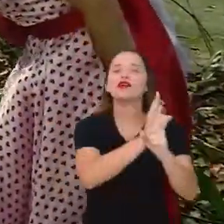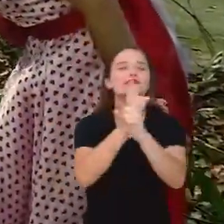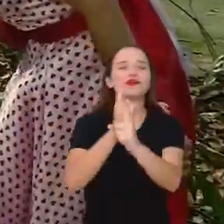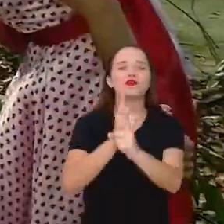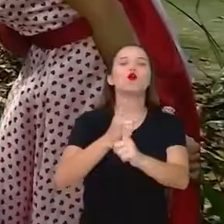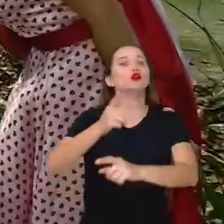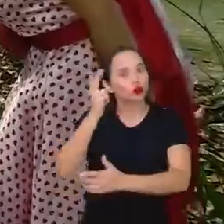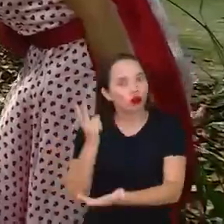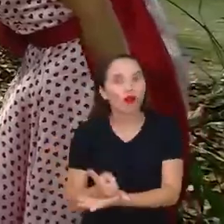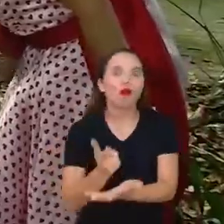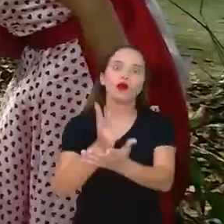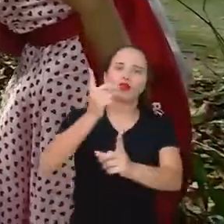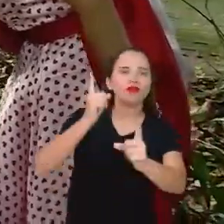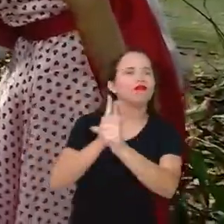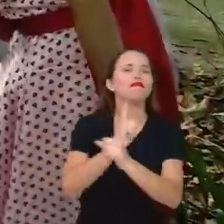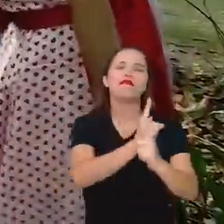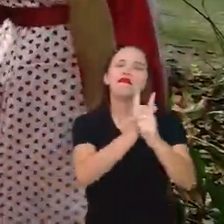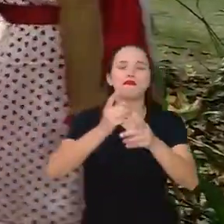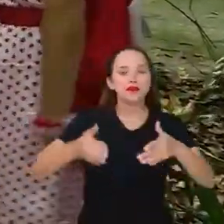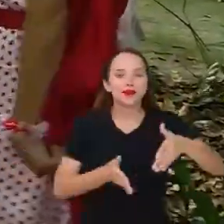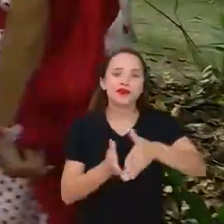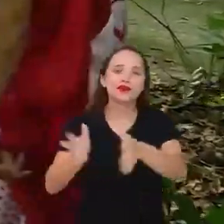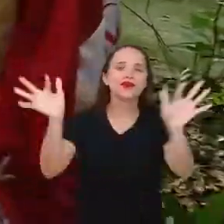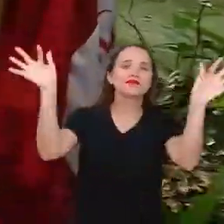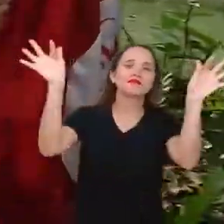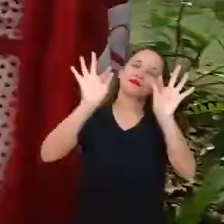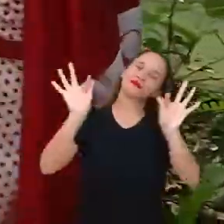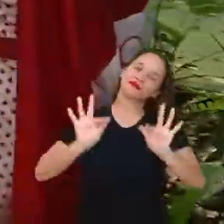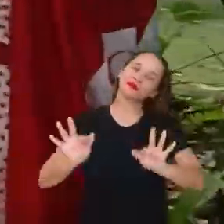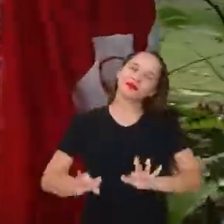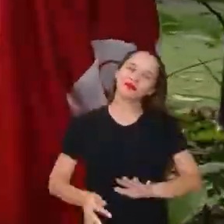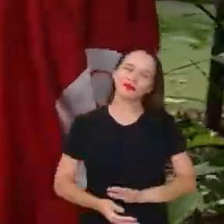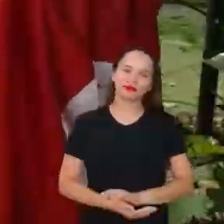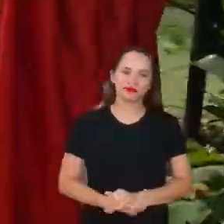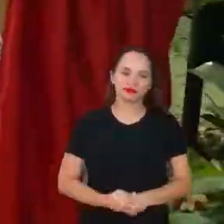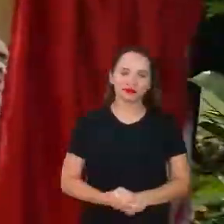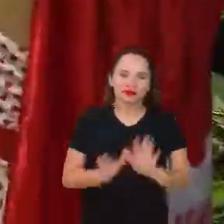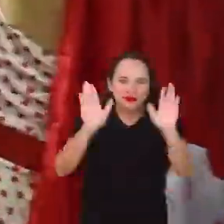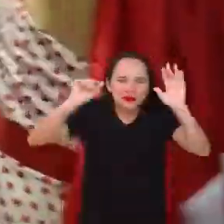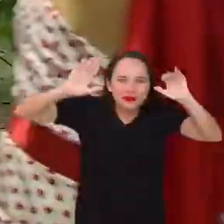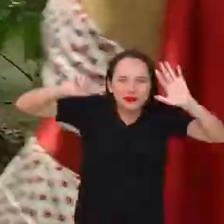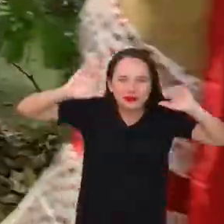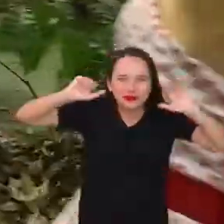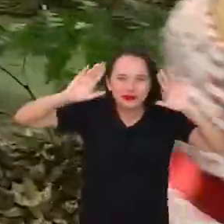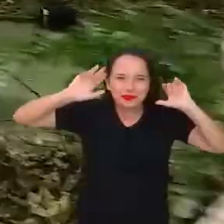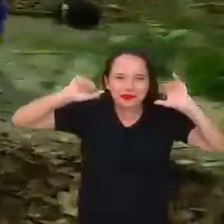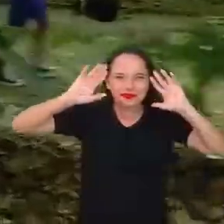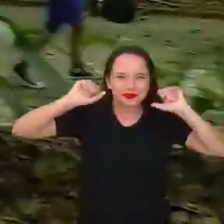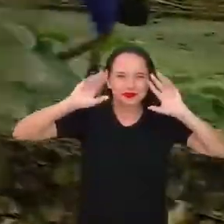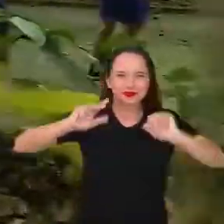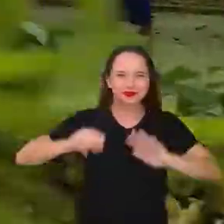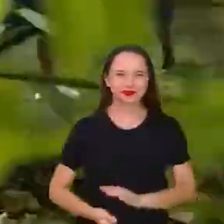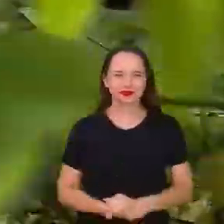continuem encontrando o caminho da felicidade Tchau pessoal